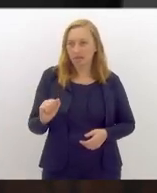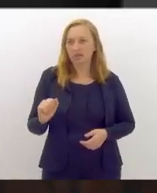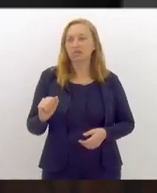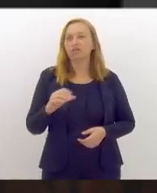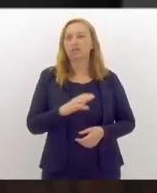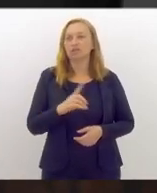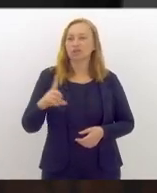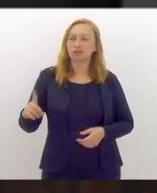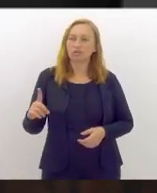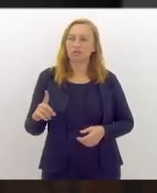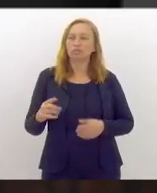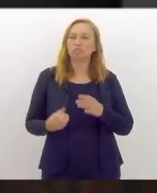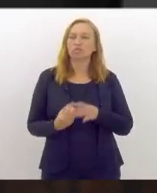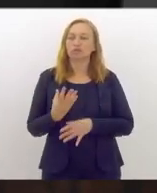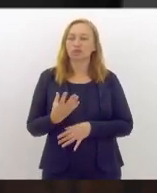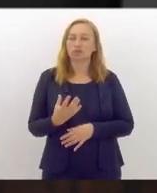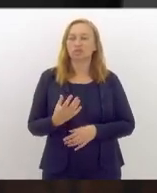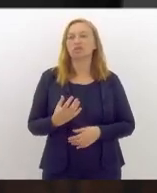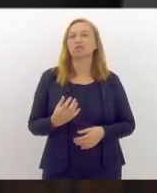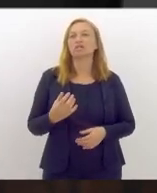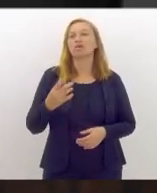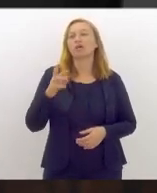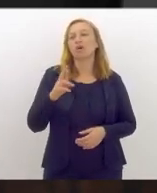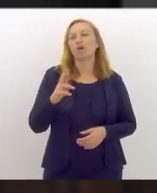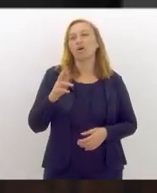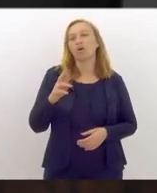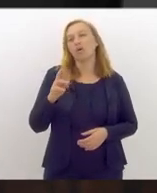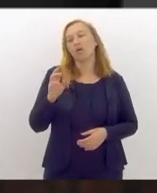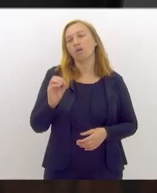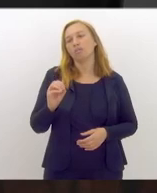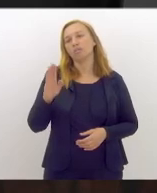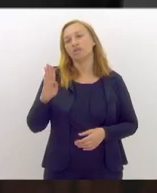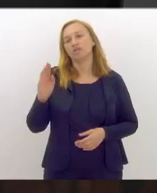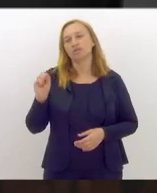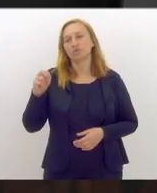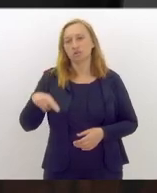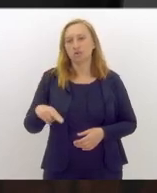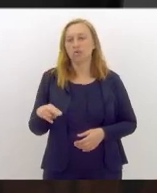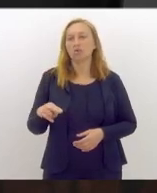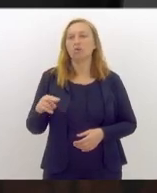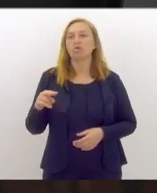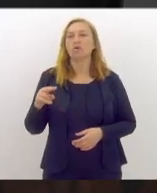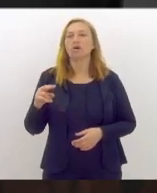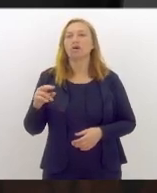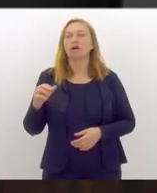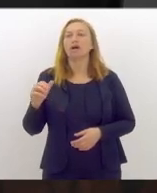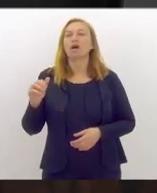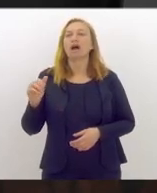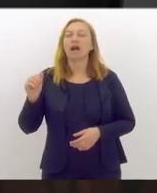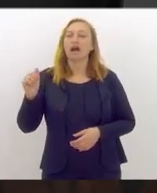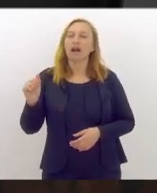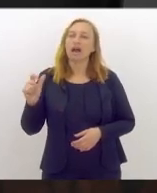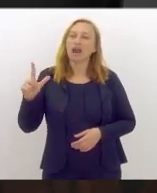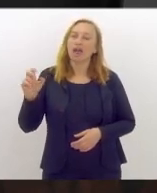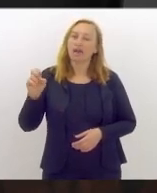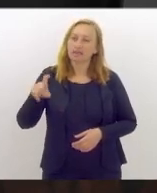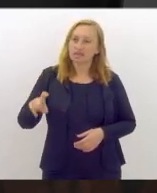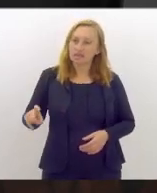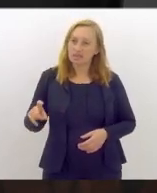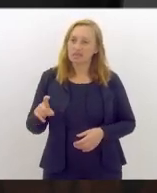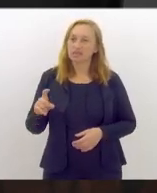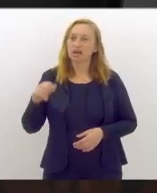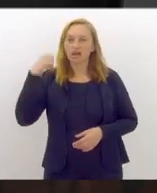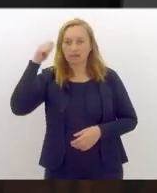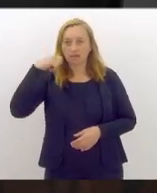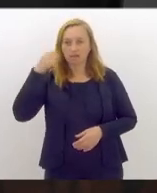de produção Robson Francisco ator Alex Reis ator Obrigado